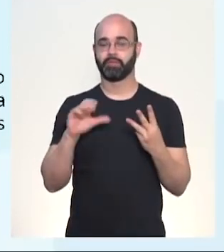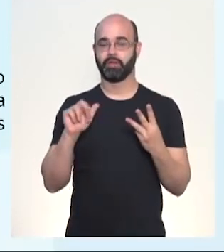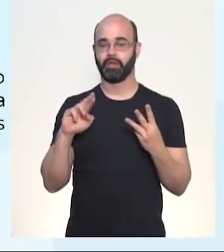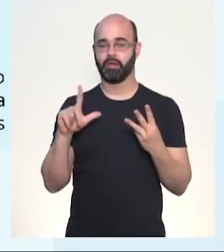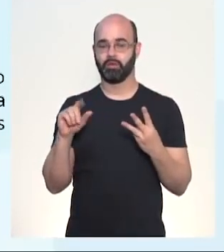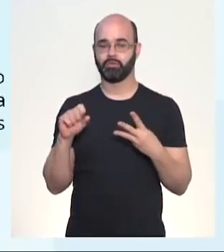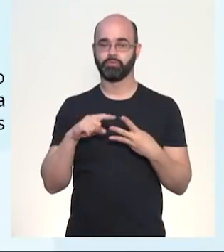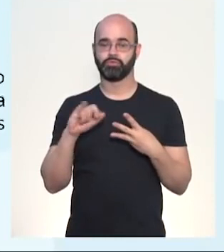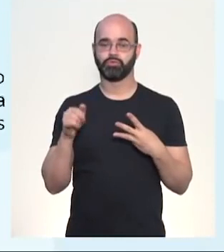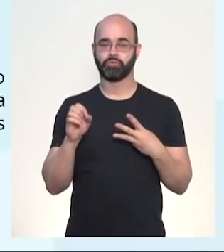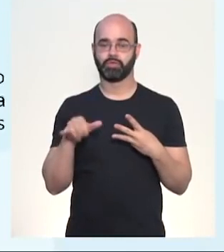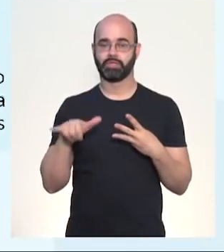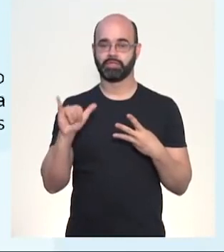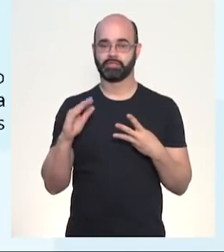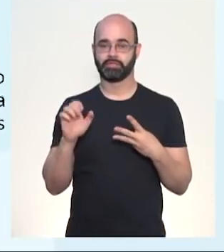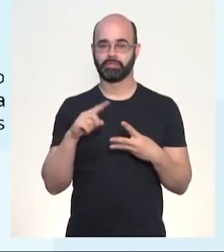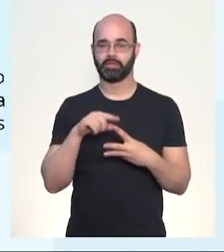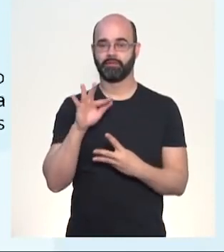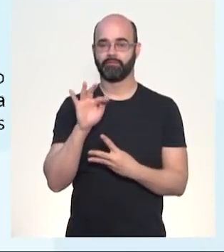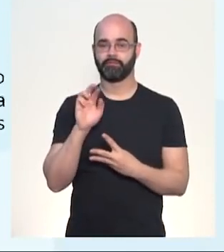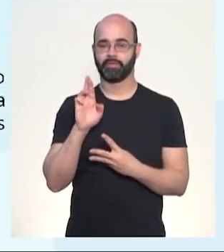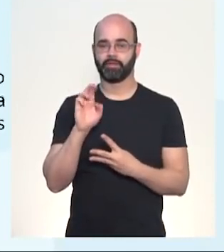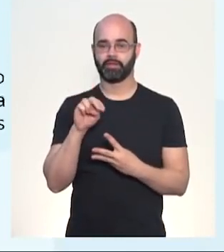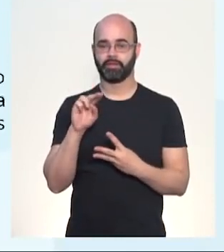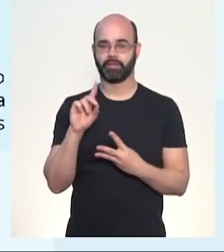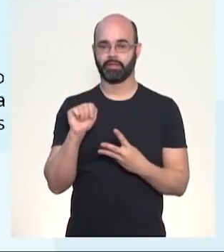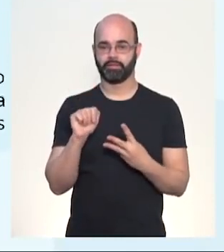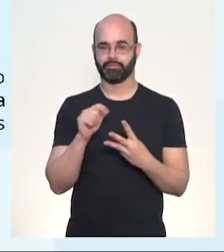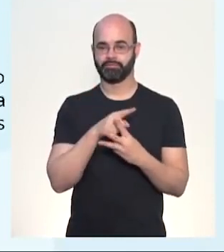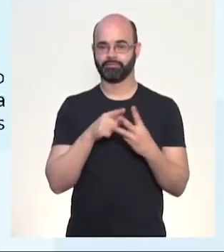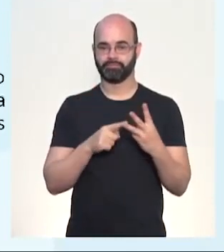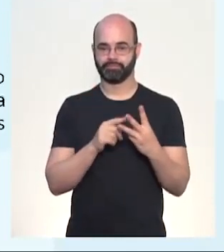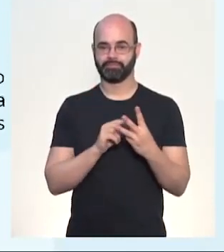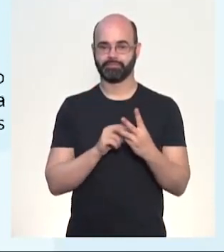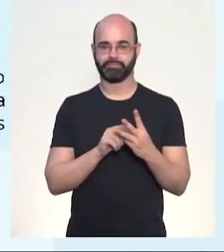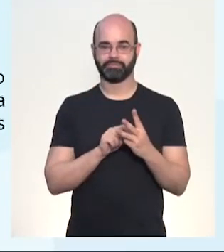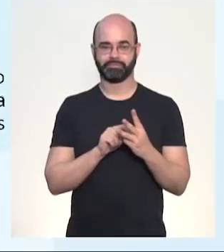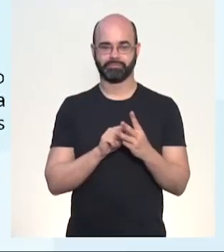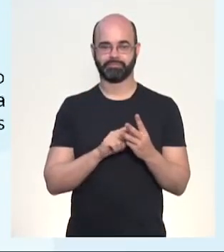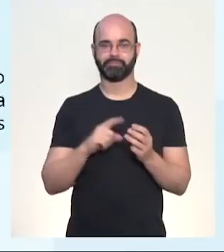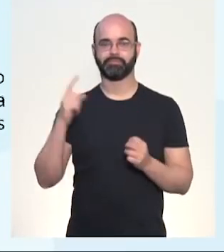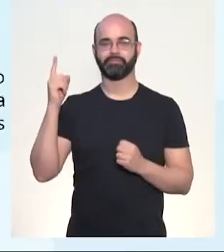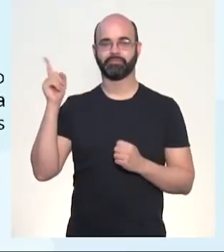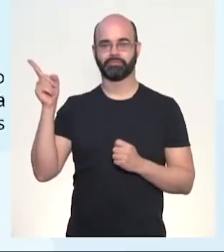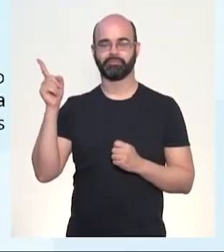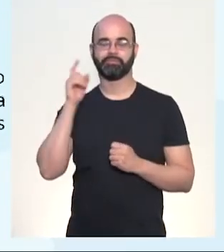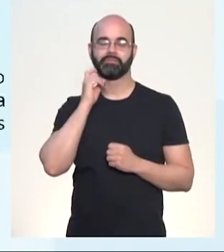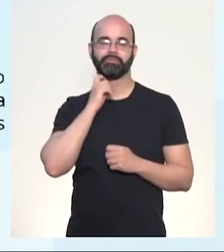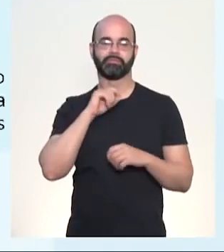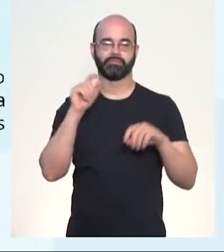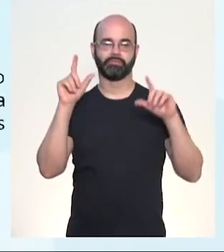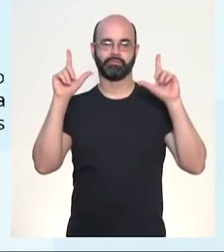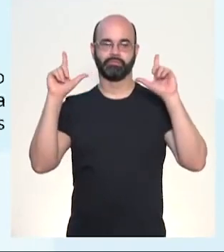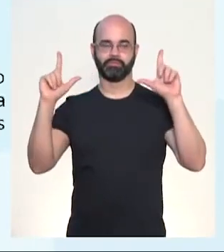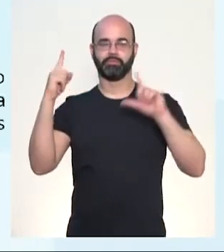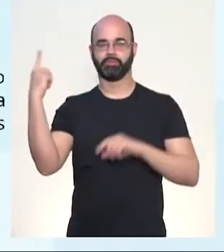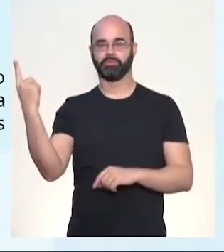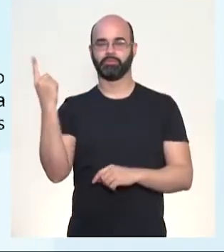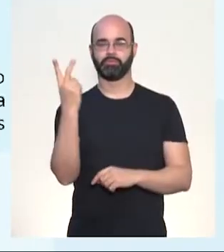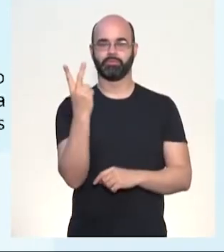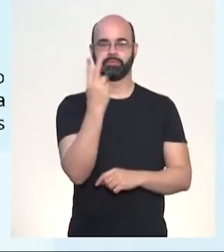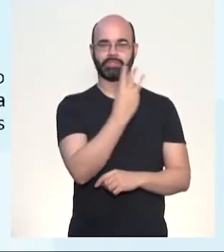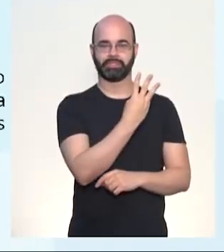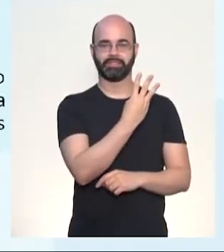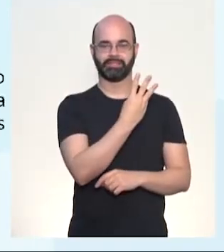Joyce e a da Fernanda. Temos ali 3 figuras, figura 1, 2, figura 3, e perceba